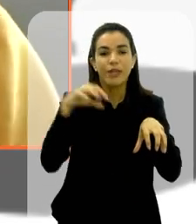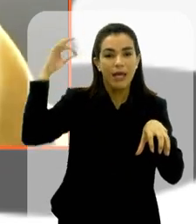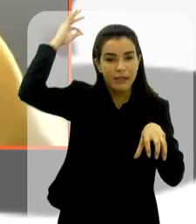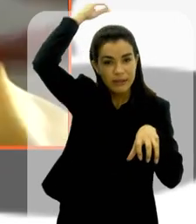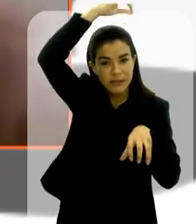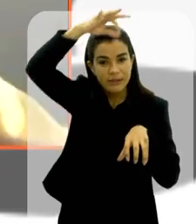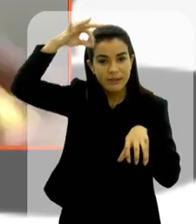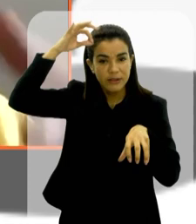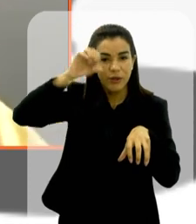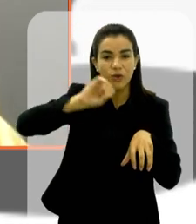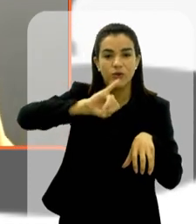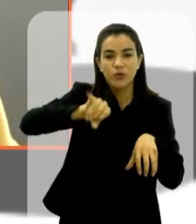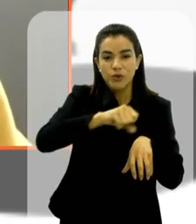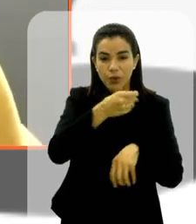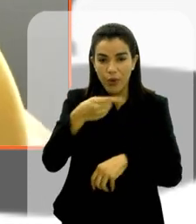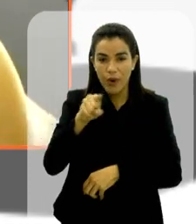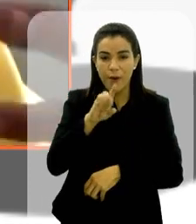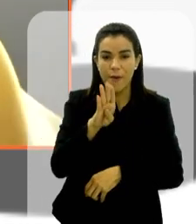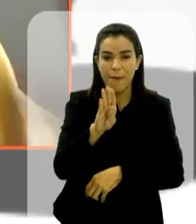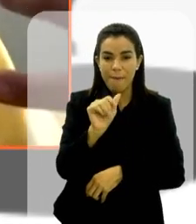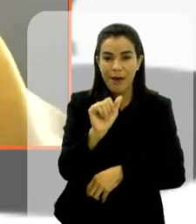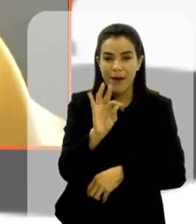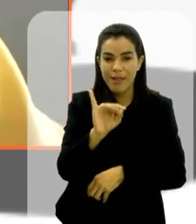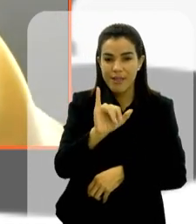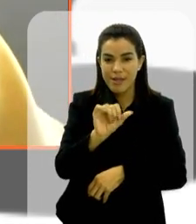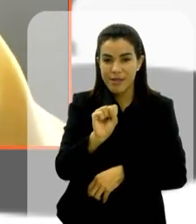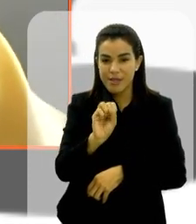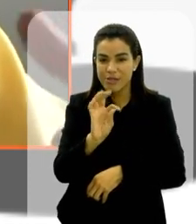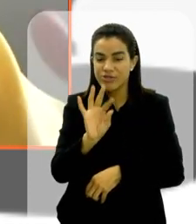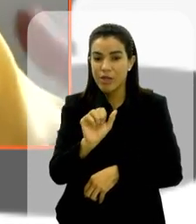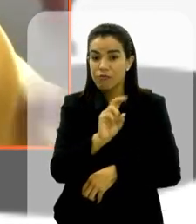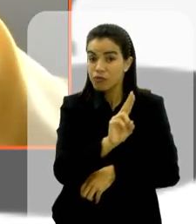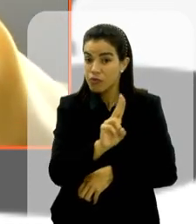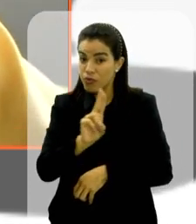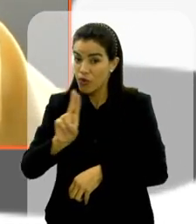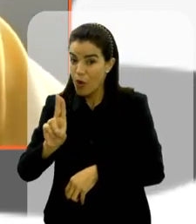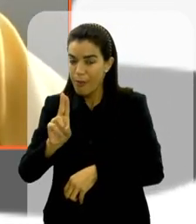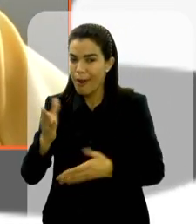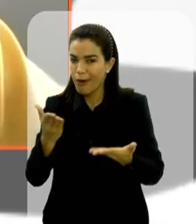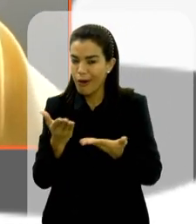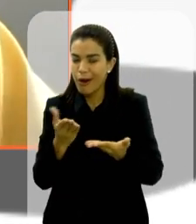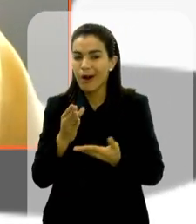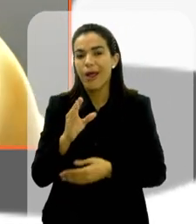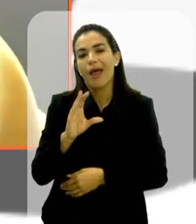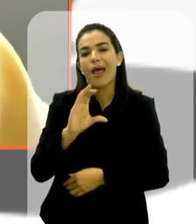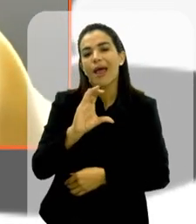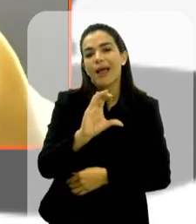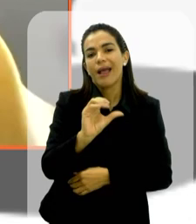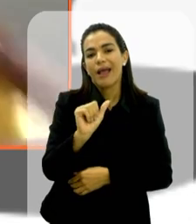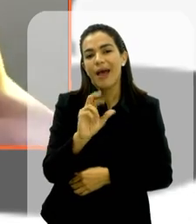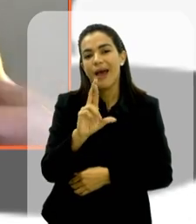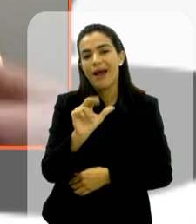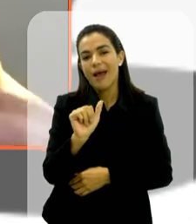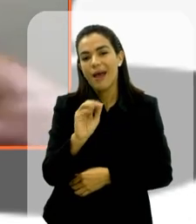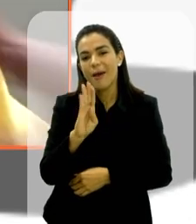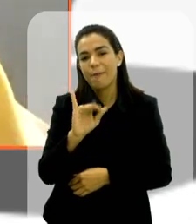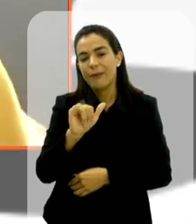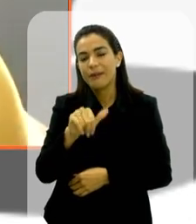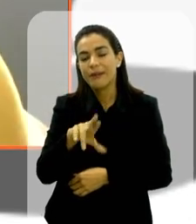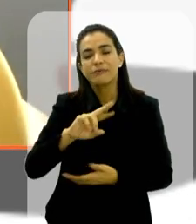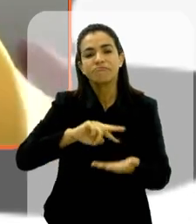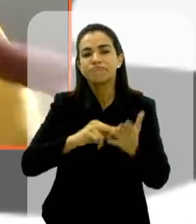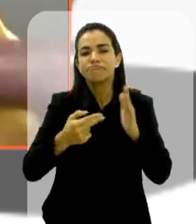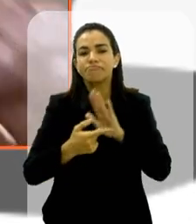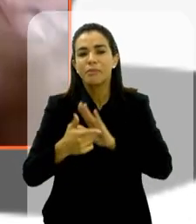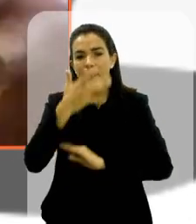E aí criou a localidade chamada Carapina. Carapina significa carpinteiro. E nessa